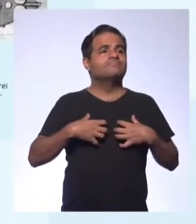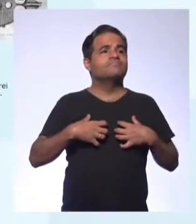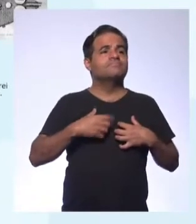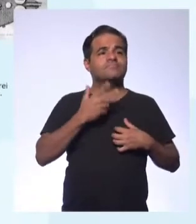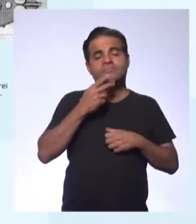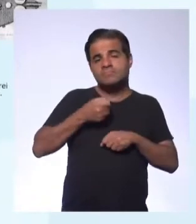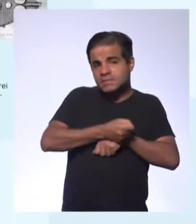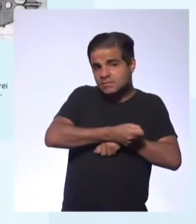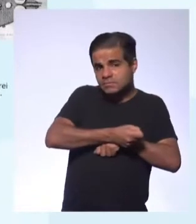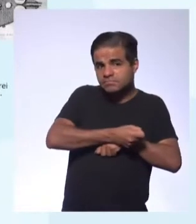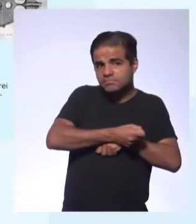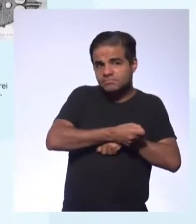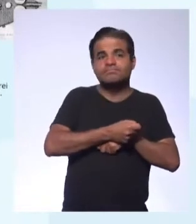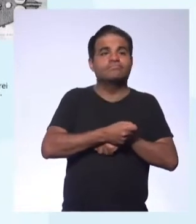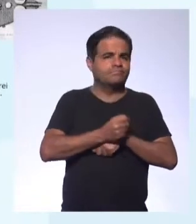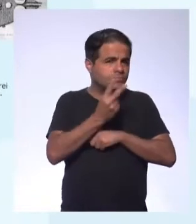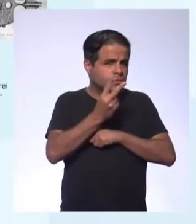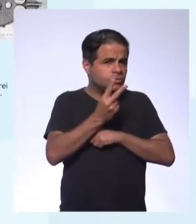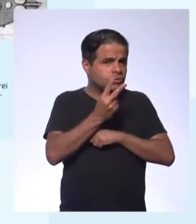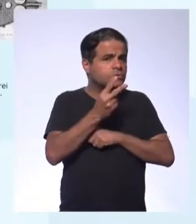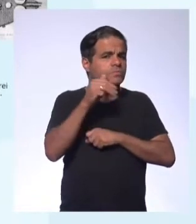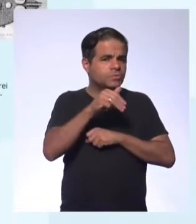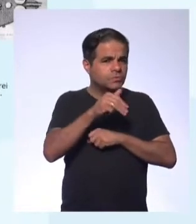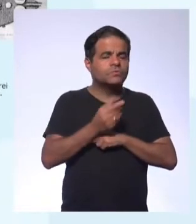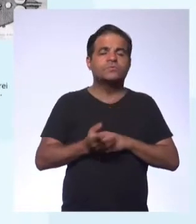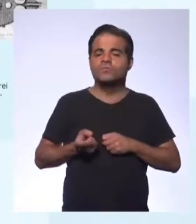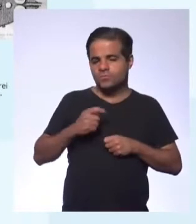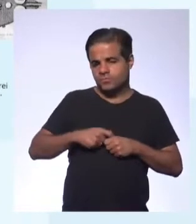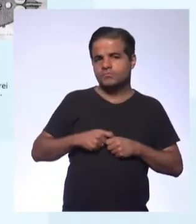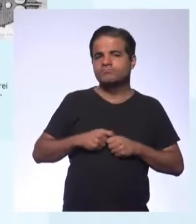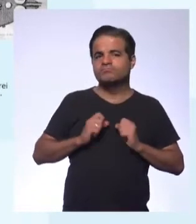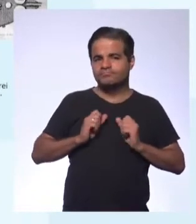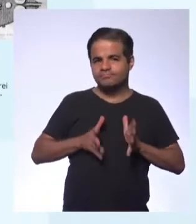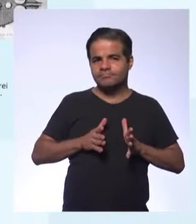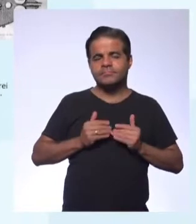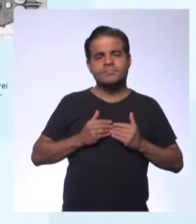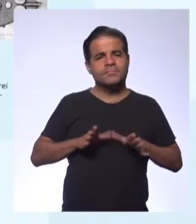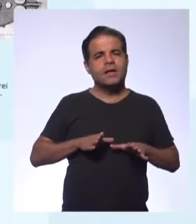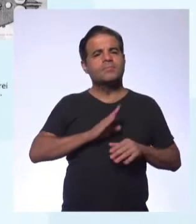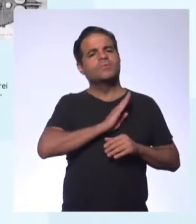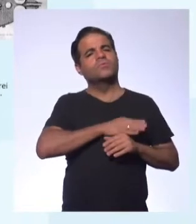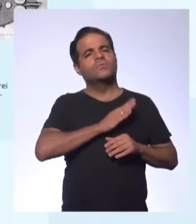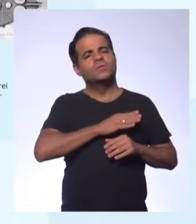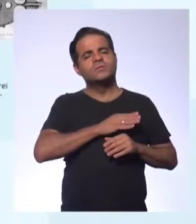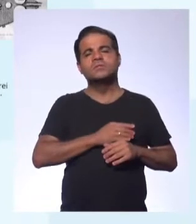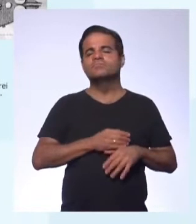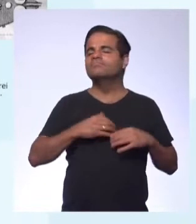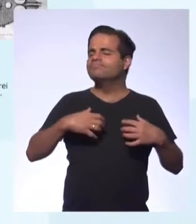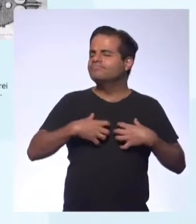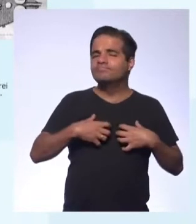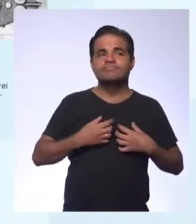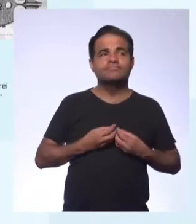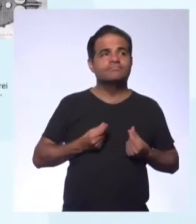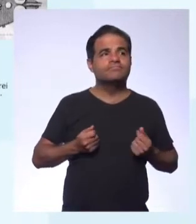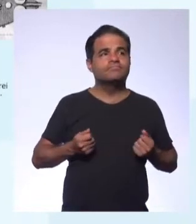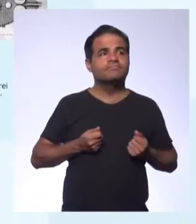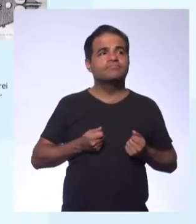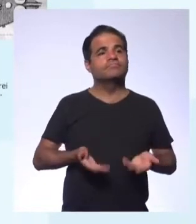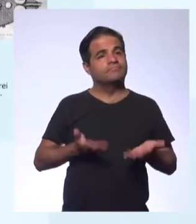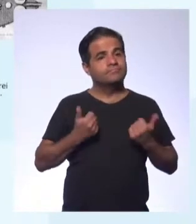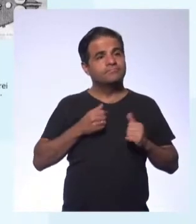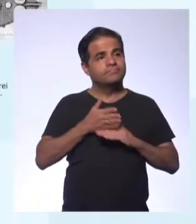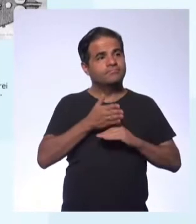a escravidão? 2 minutos, já voltamos, abra o coração, questão de sensibilidade e